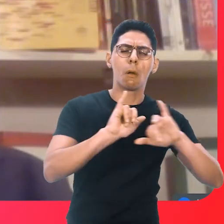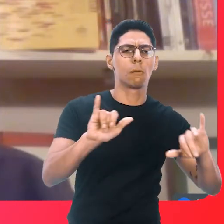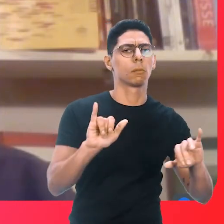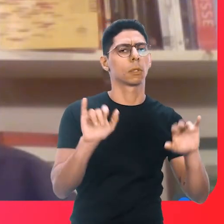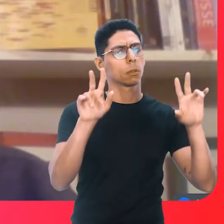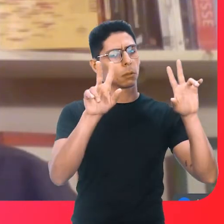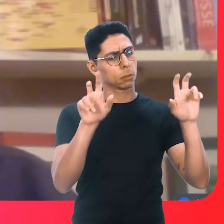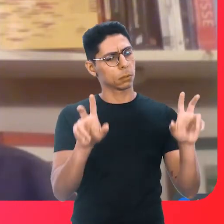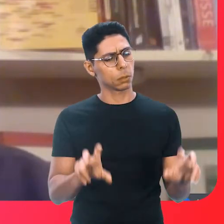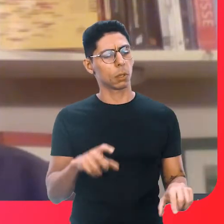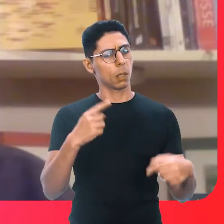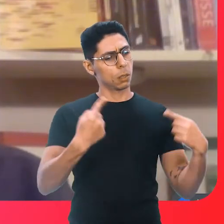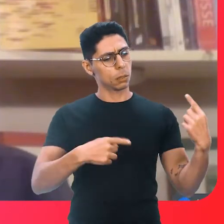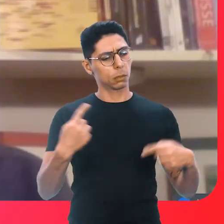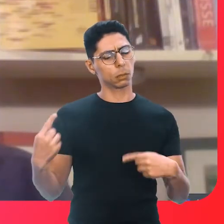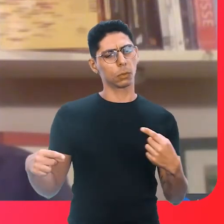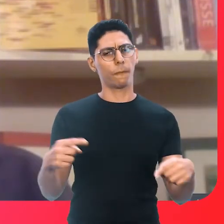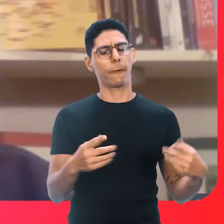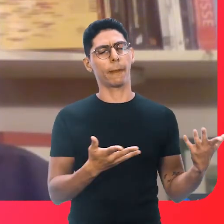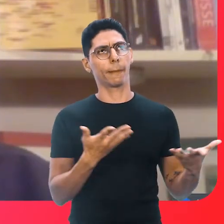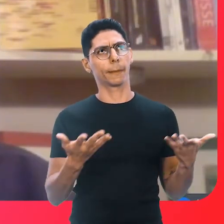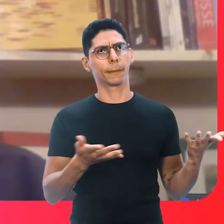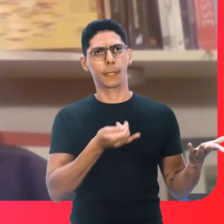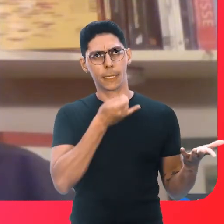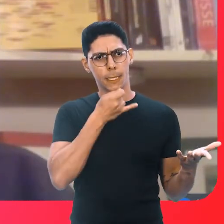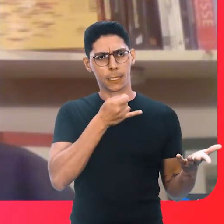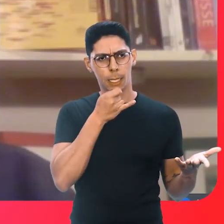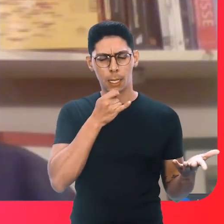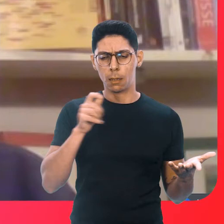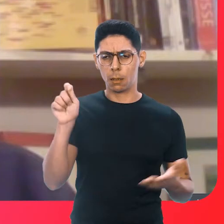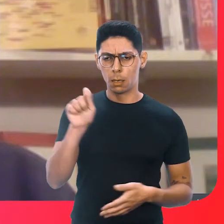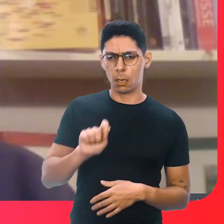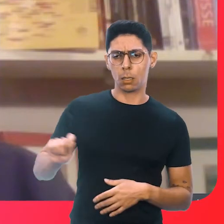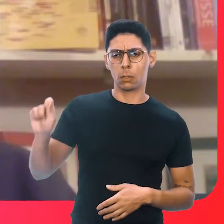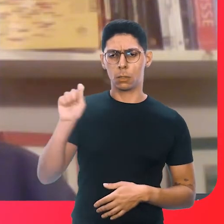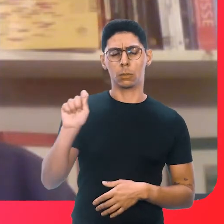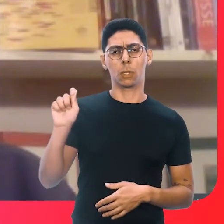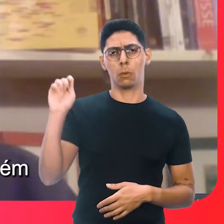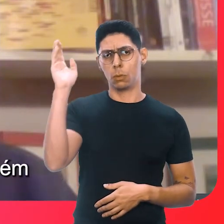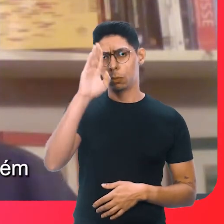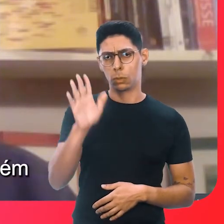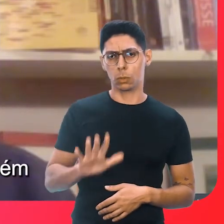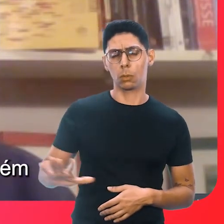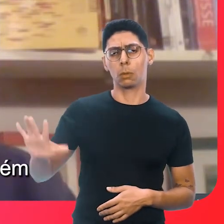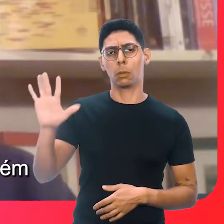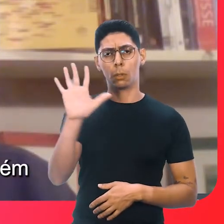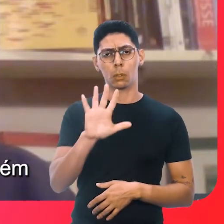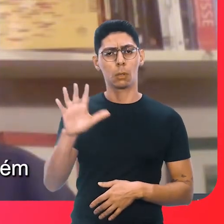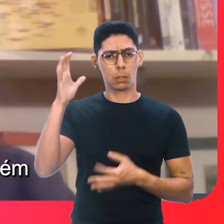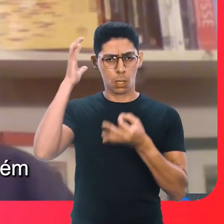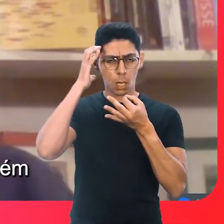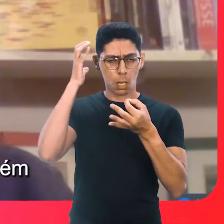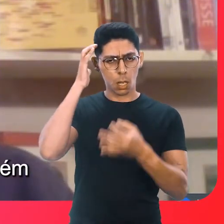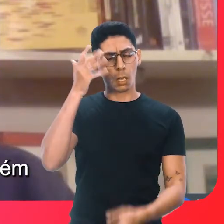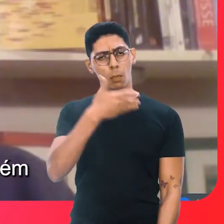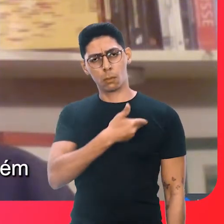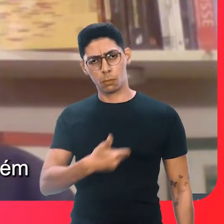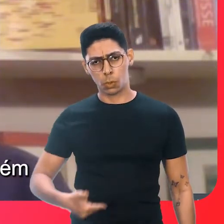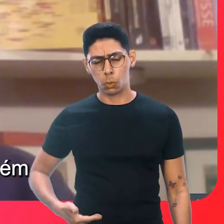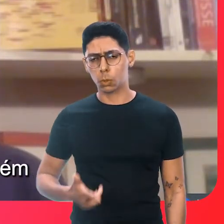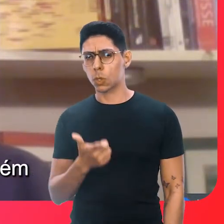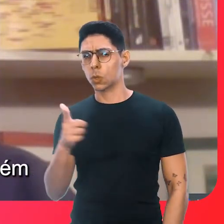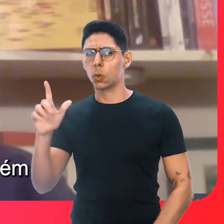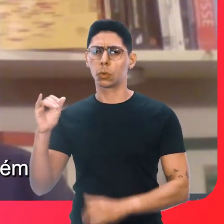conversas com, por exemplo, a Associação Nacional de Rádios Públicas e outras instituições que pudessem